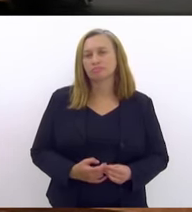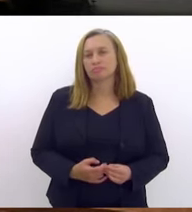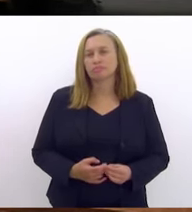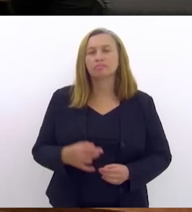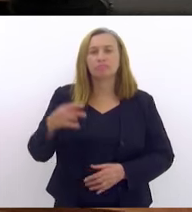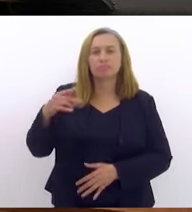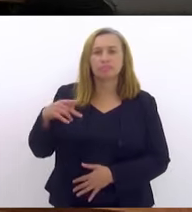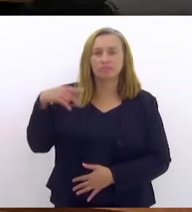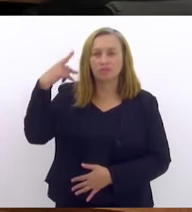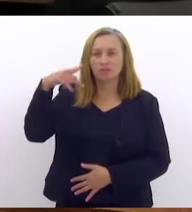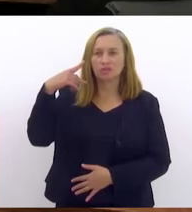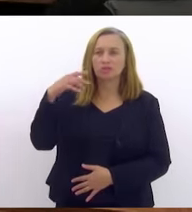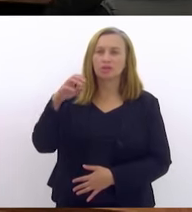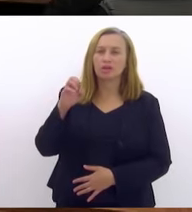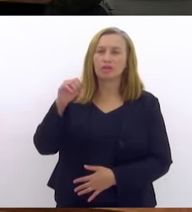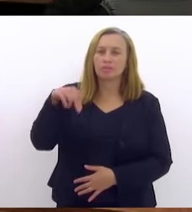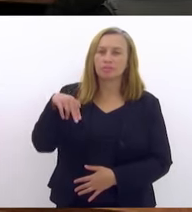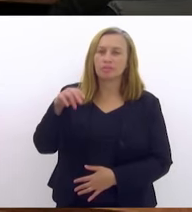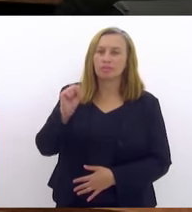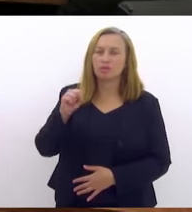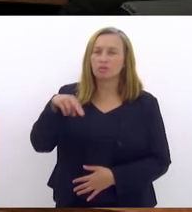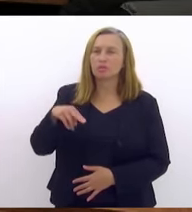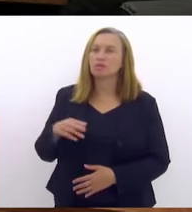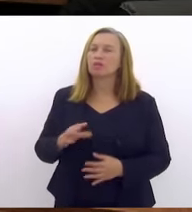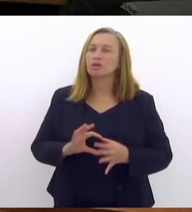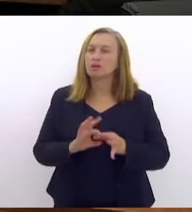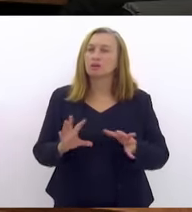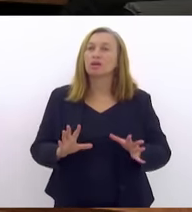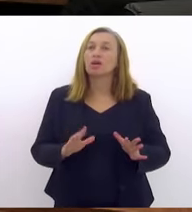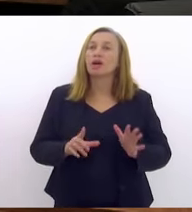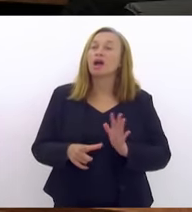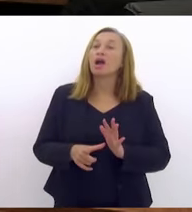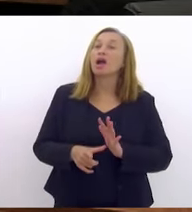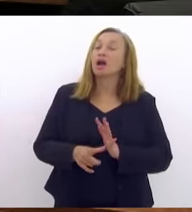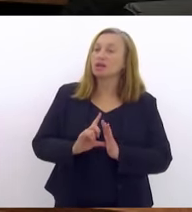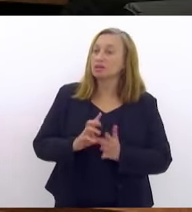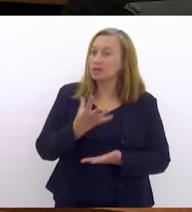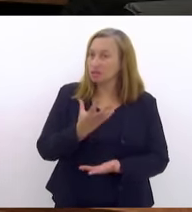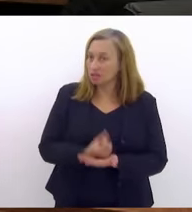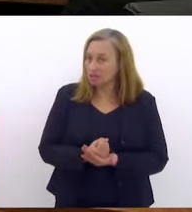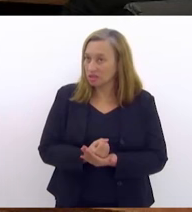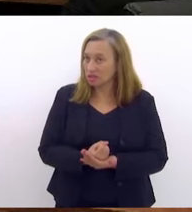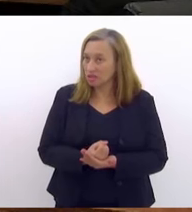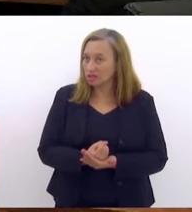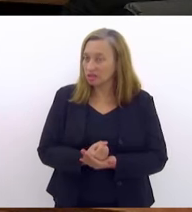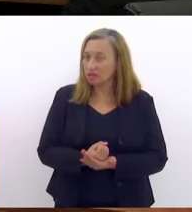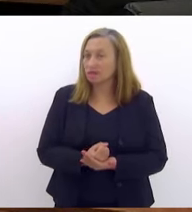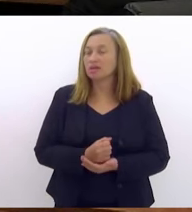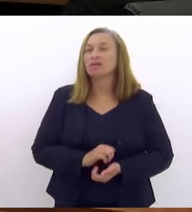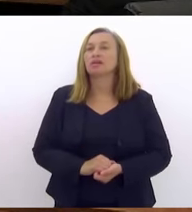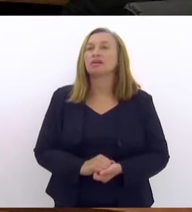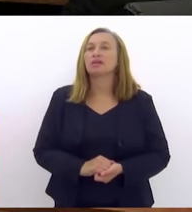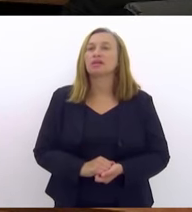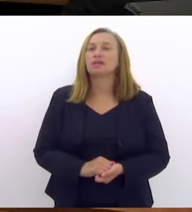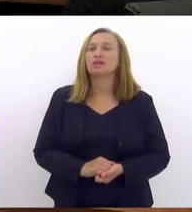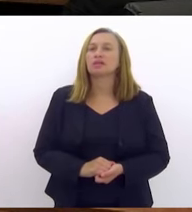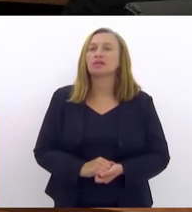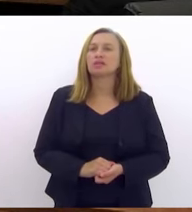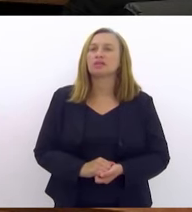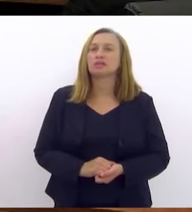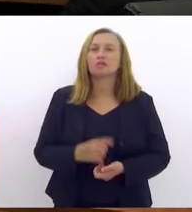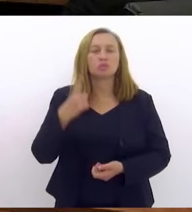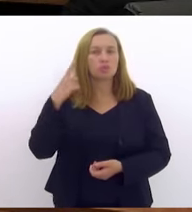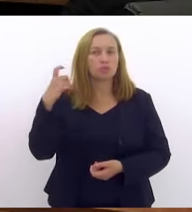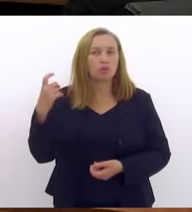Vereador Emílson, fica à vontade. Antes disso, gente, queria só registrar que esse alarmezinho aqui.